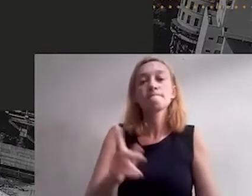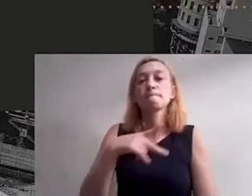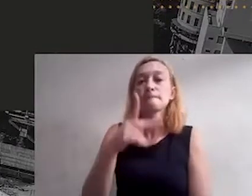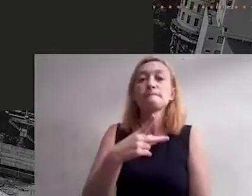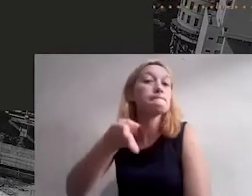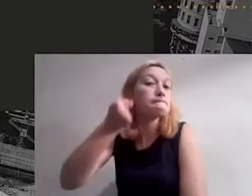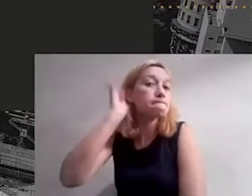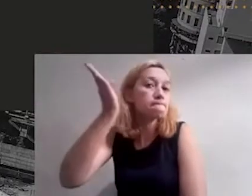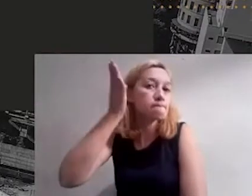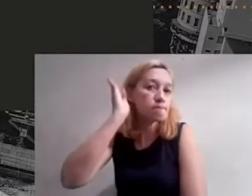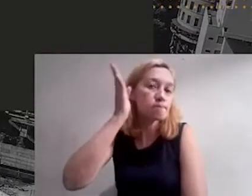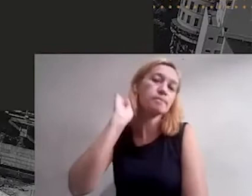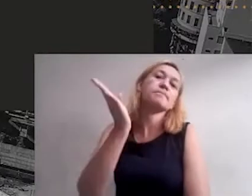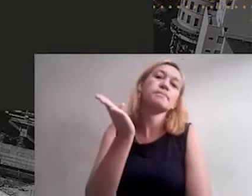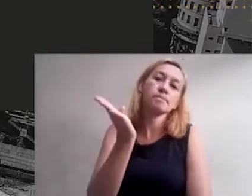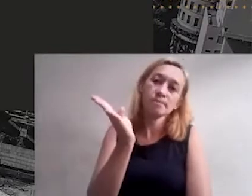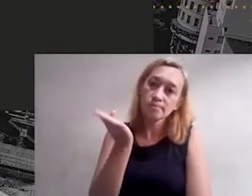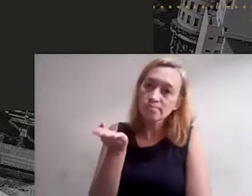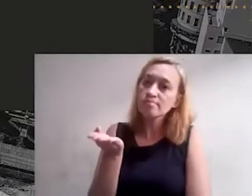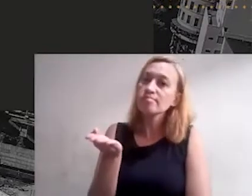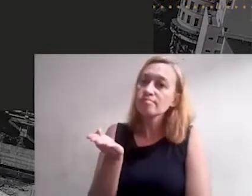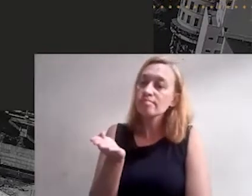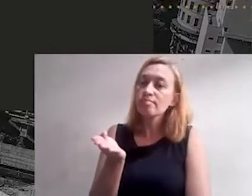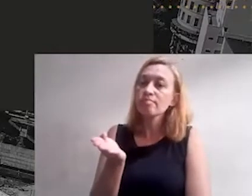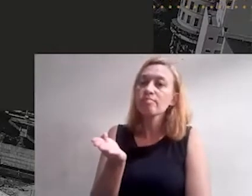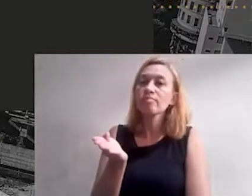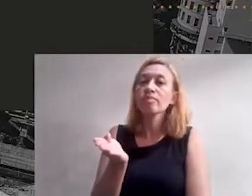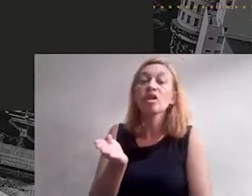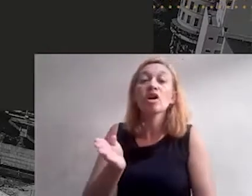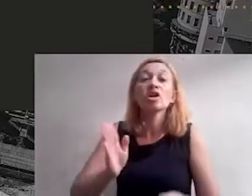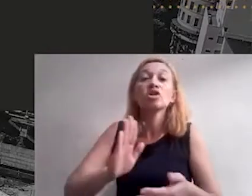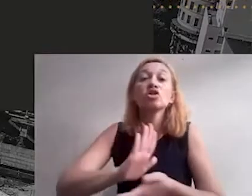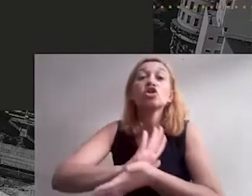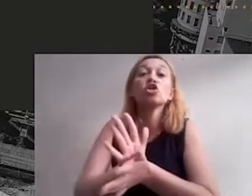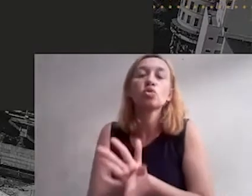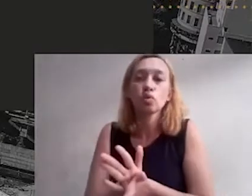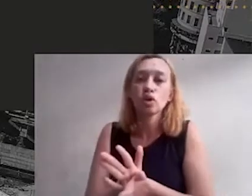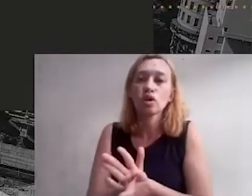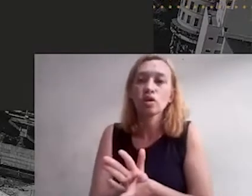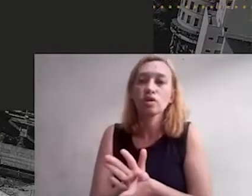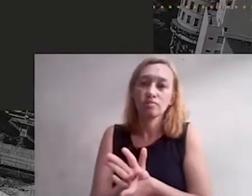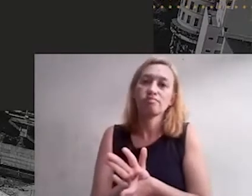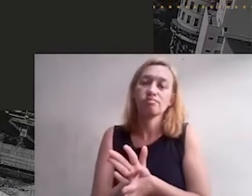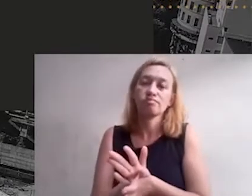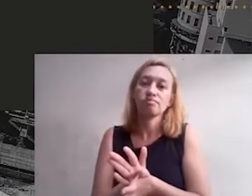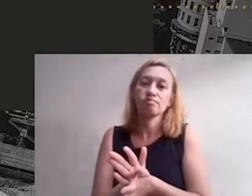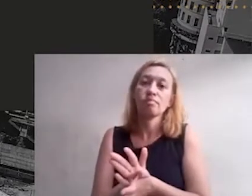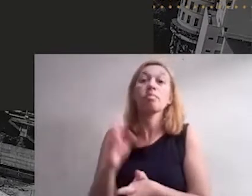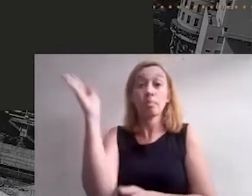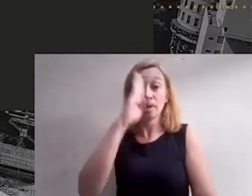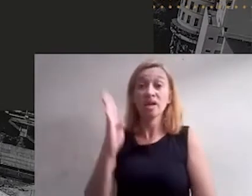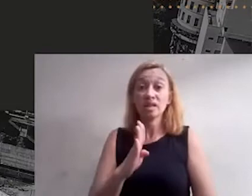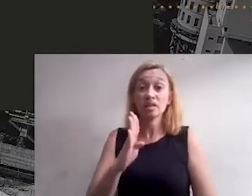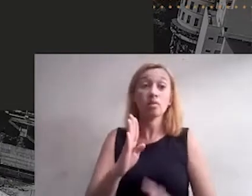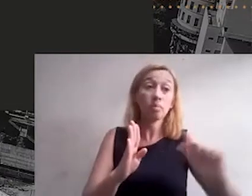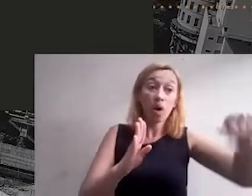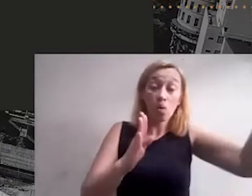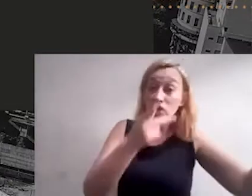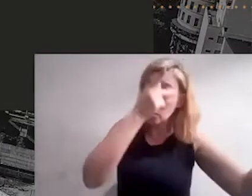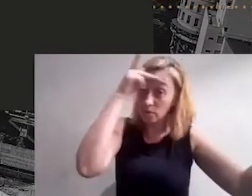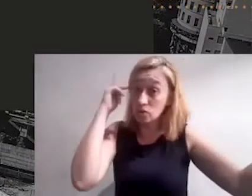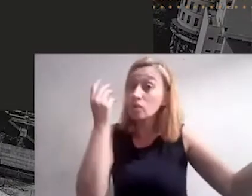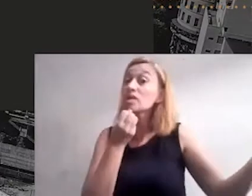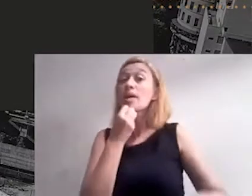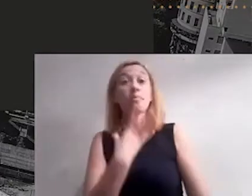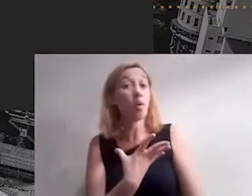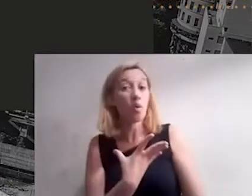é mau negócio desmatar. É mau negócio para o Brasil, mas é bom negócio para muita gente. Isso é importante também salientar. Ninguém desmata porque